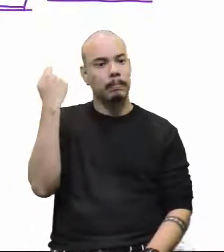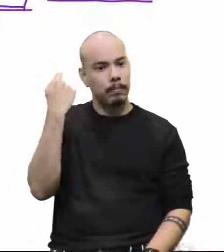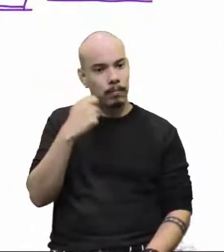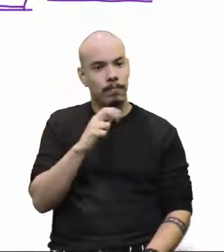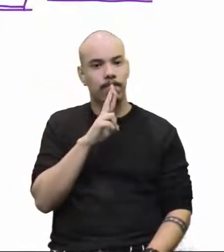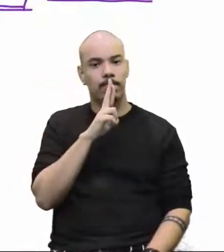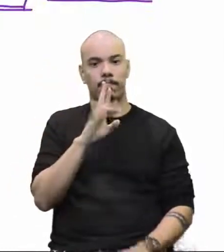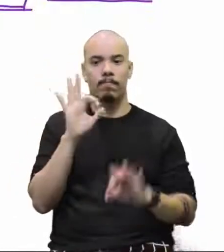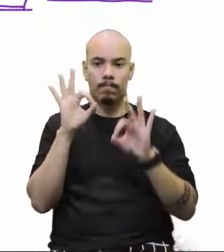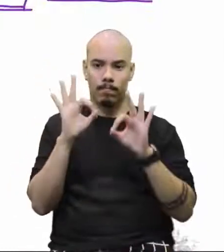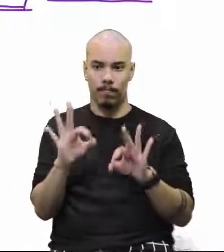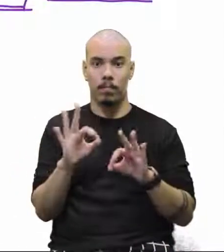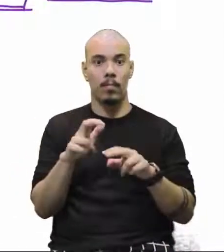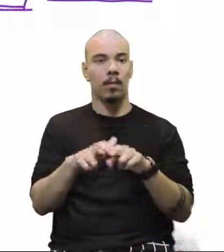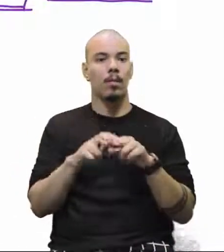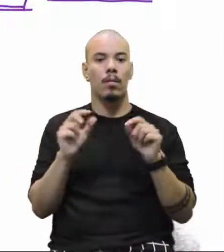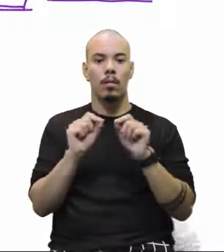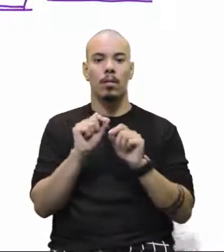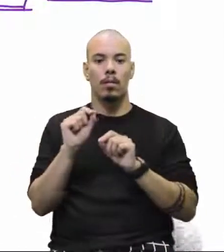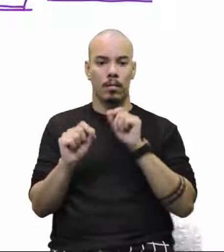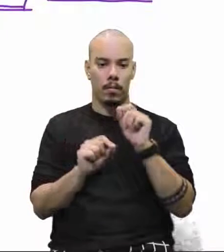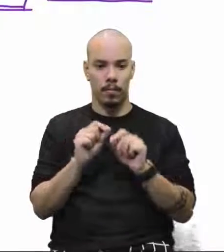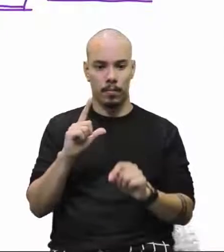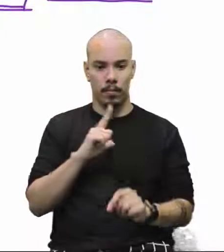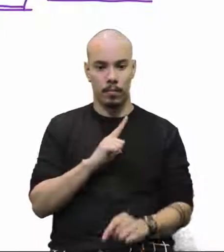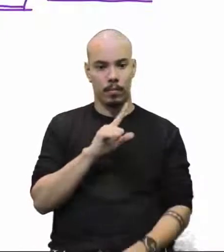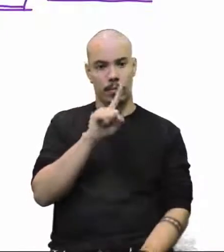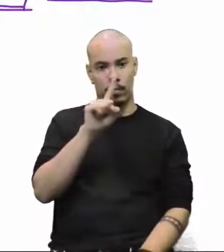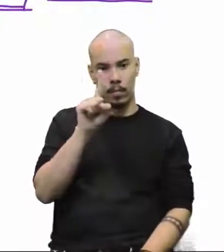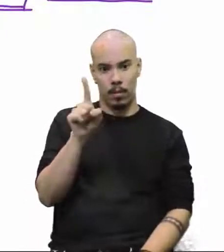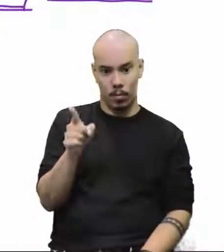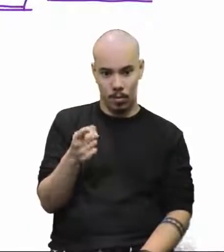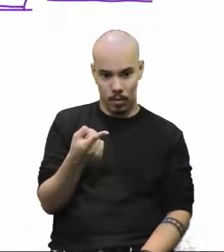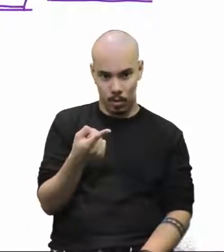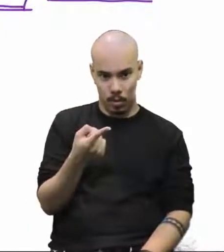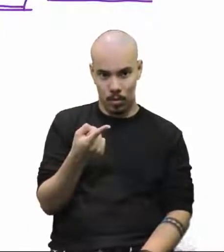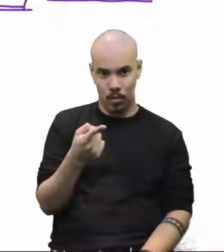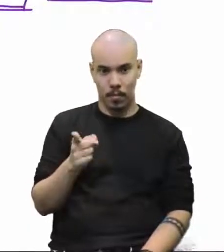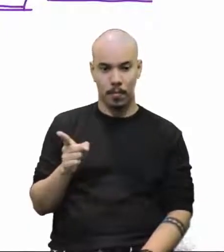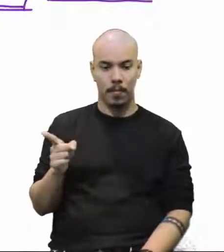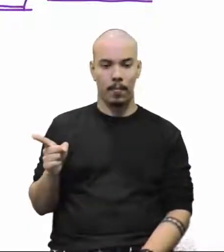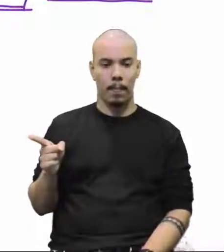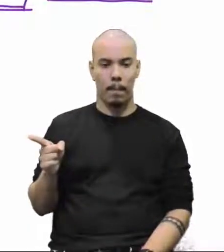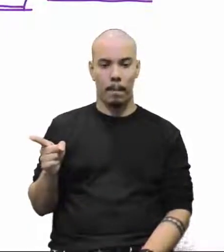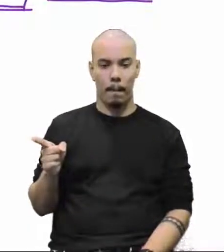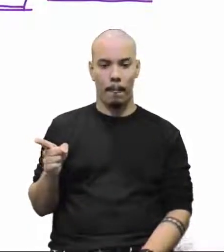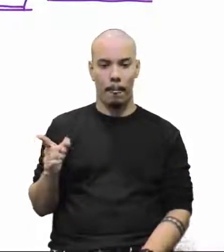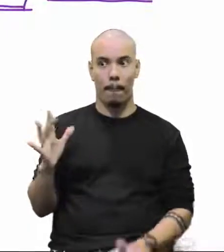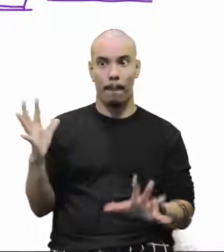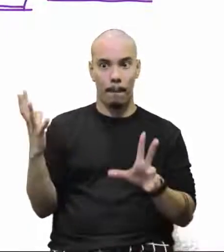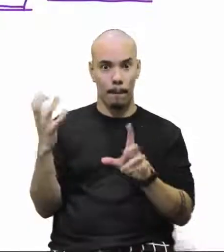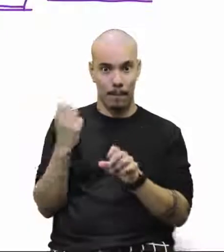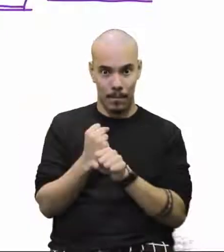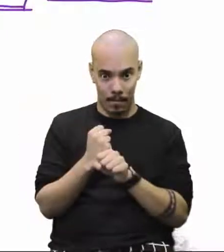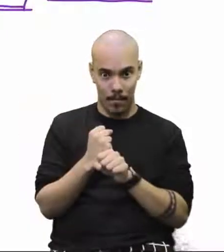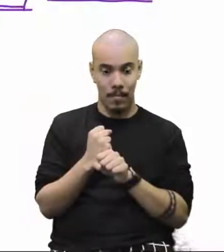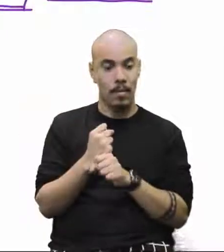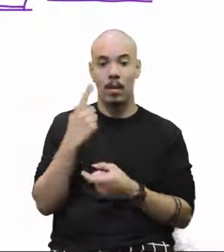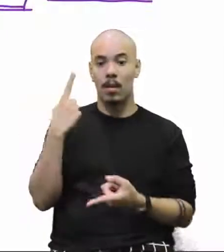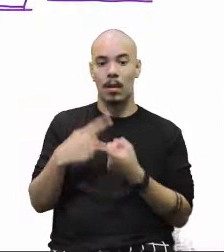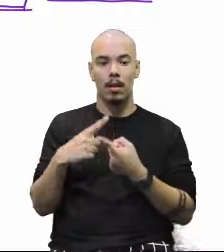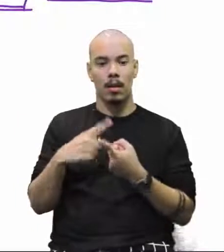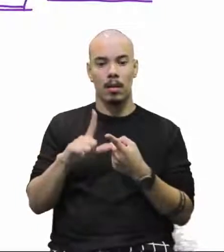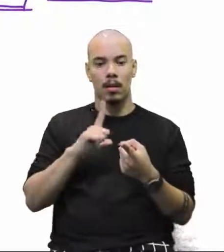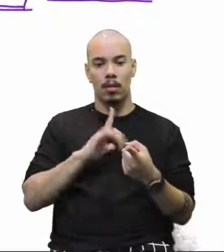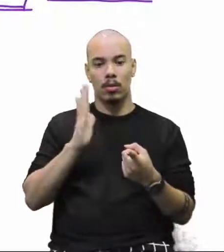a terceira. O que eu faço? Passo a vírgula para a esquerda Isso. e somo 1 aqui. Porque eu